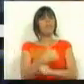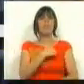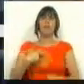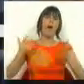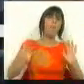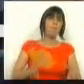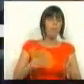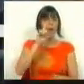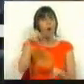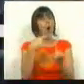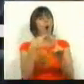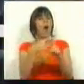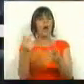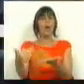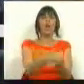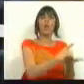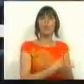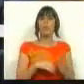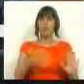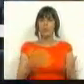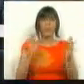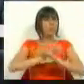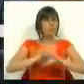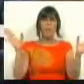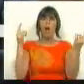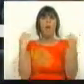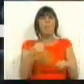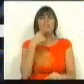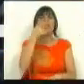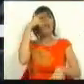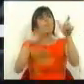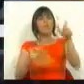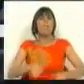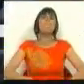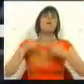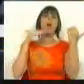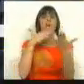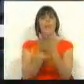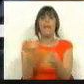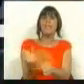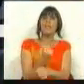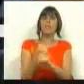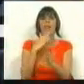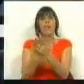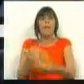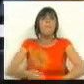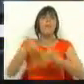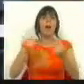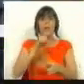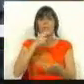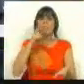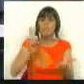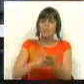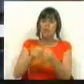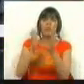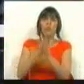e a otimização dos seus recursos. Basta de dizer que as populações serão melhores serviços servidas se os serviços